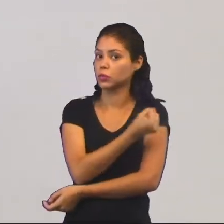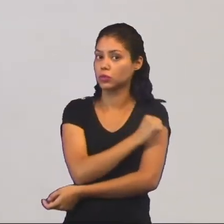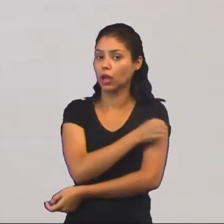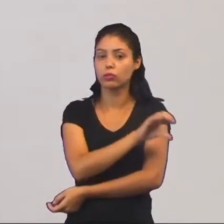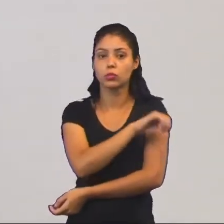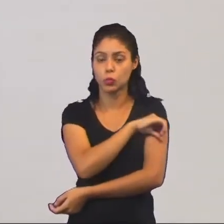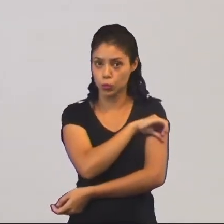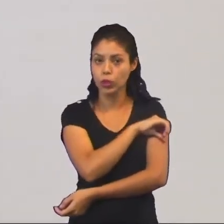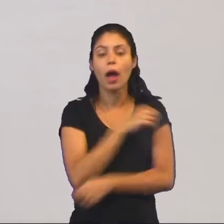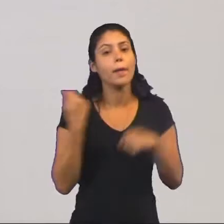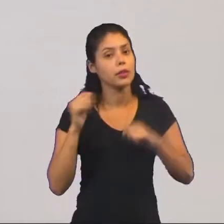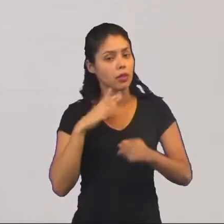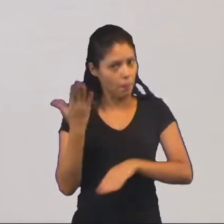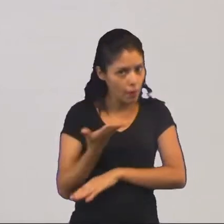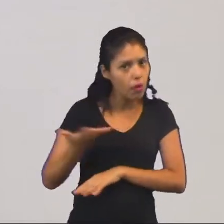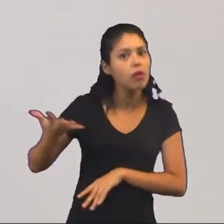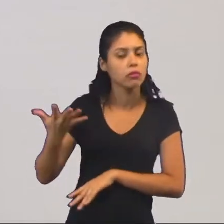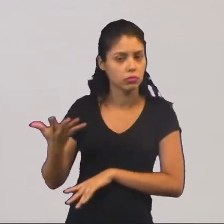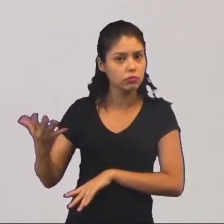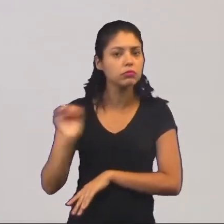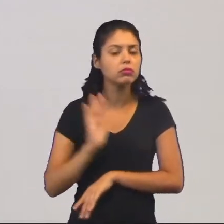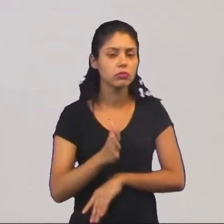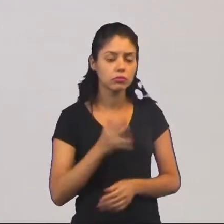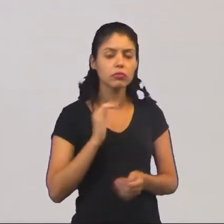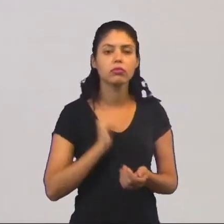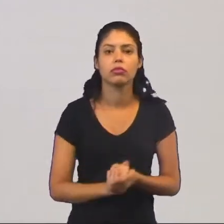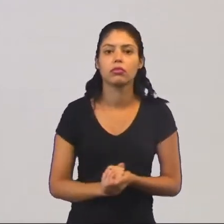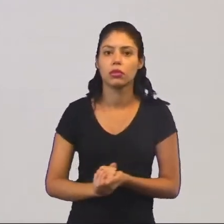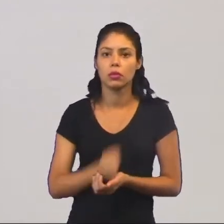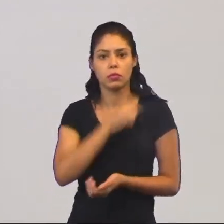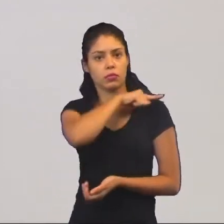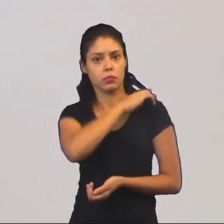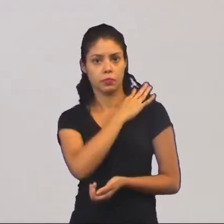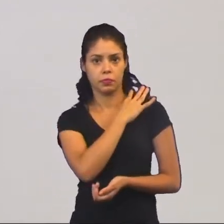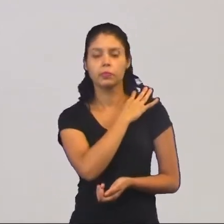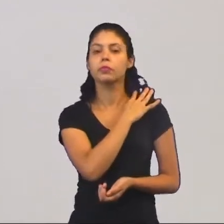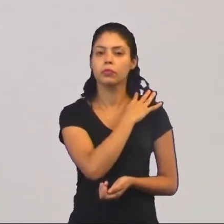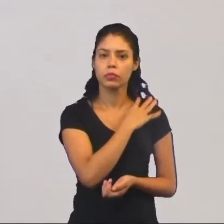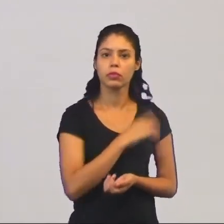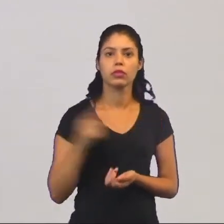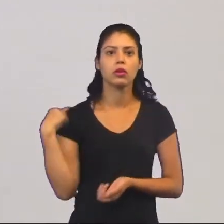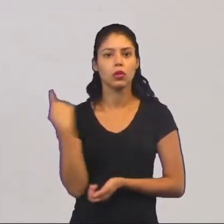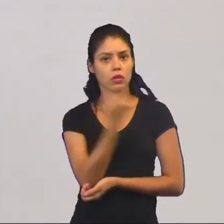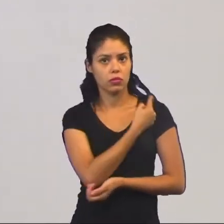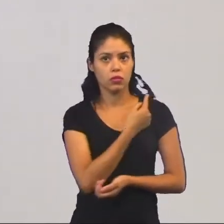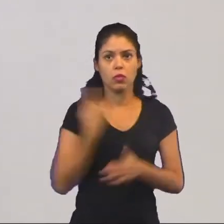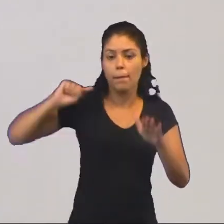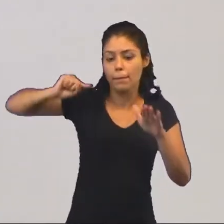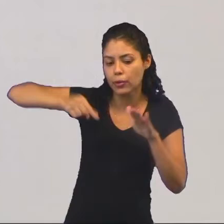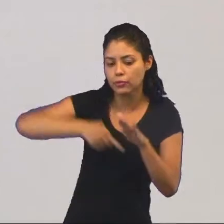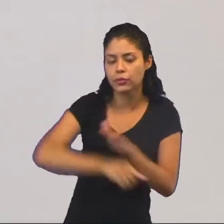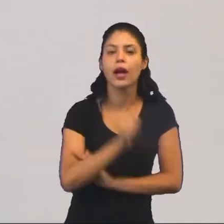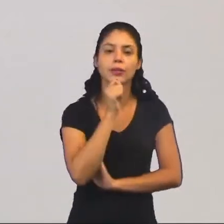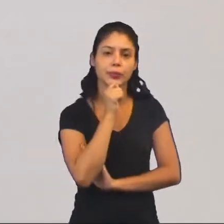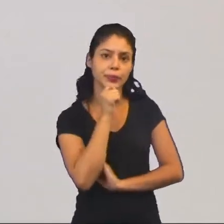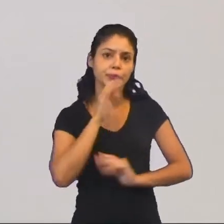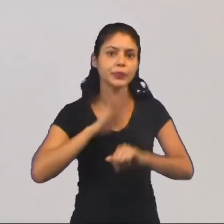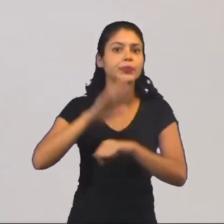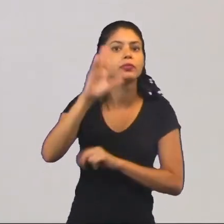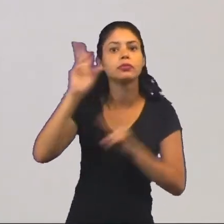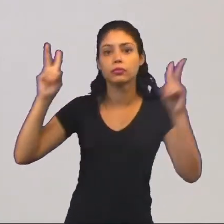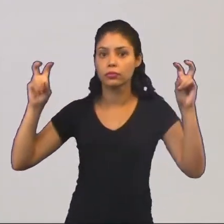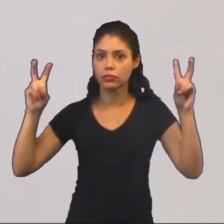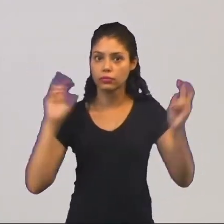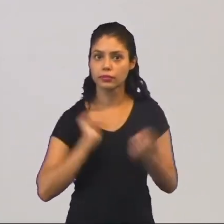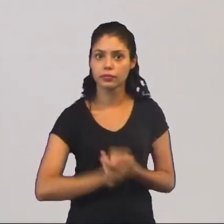oitavo, nono, nós temos bases, tá? Já no ensino médio, a gente vai aprofundar mais o